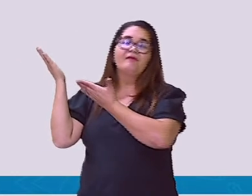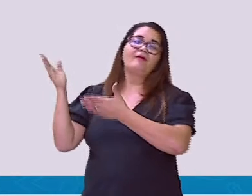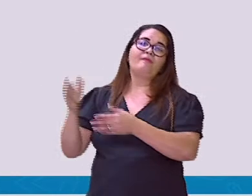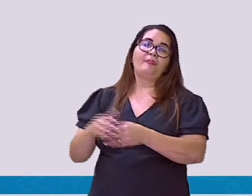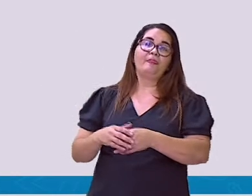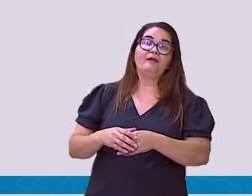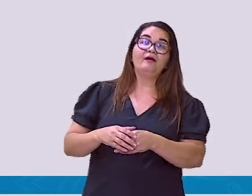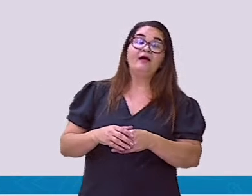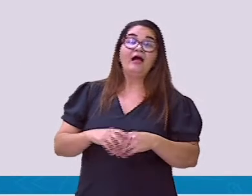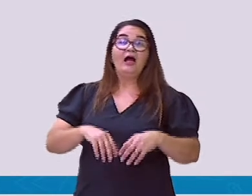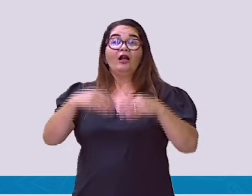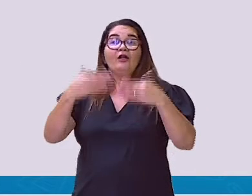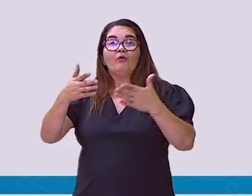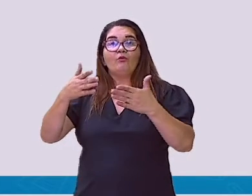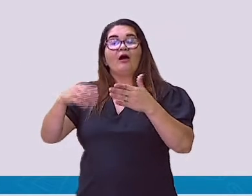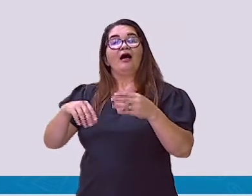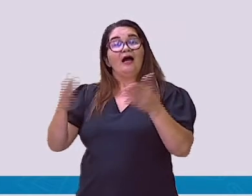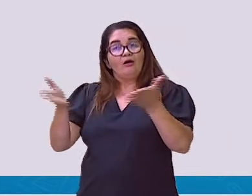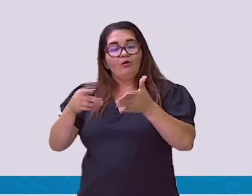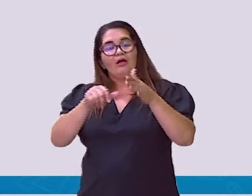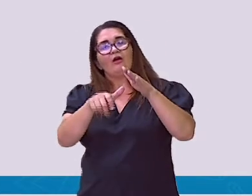novidade.